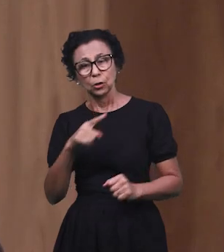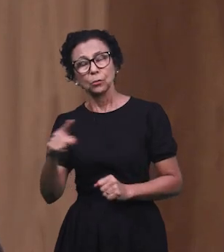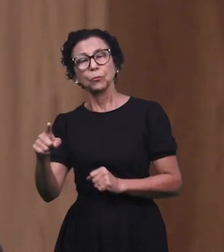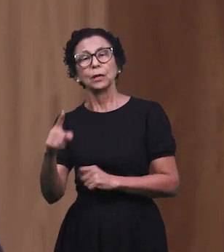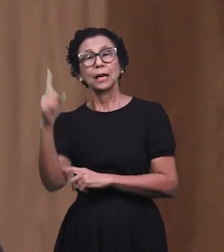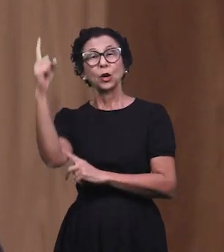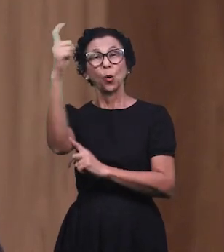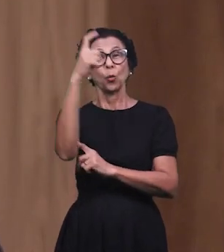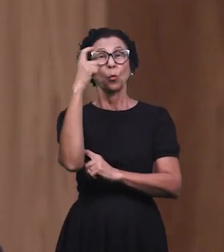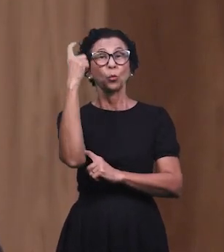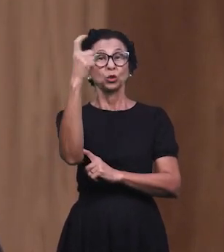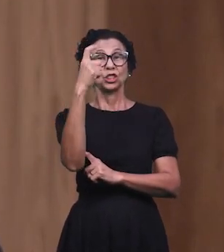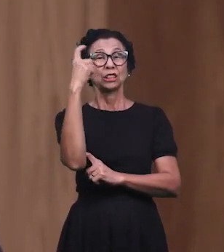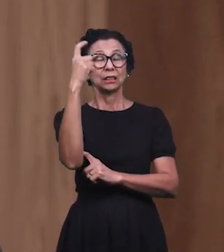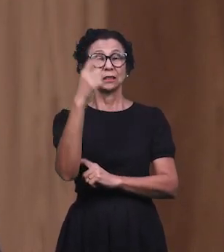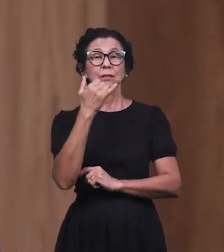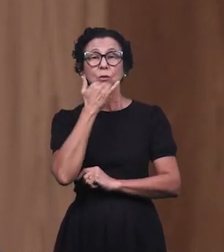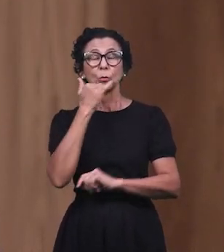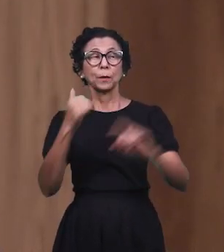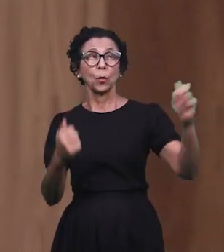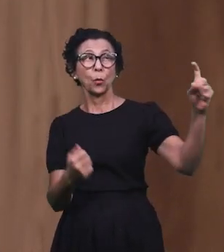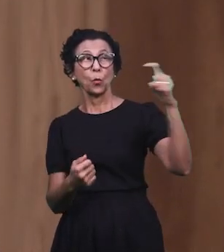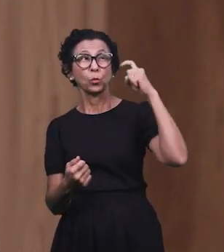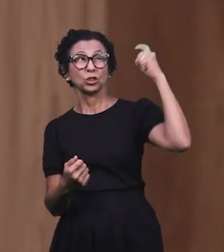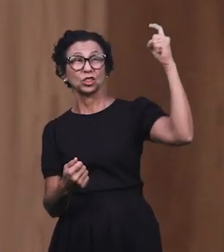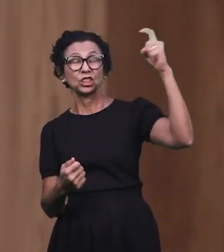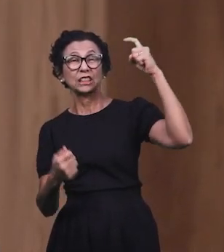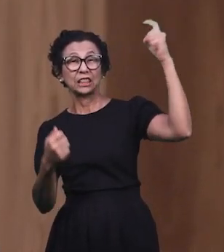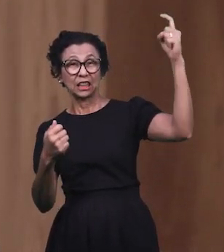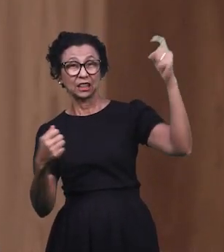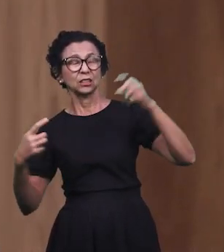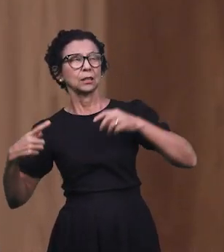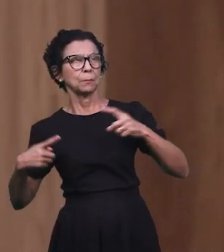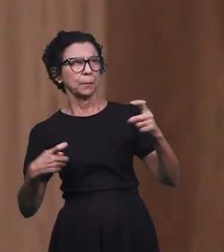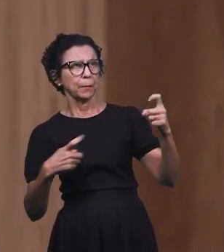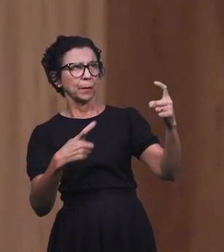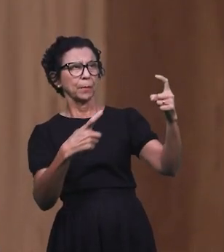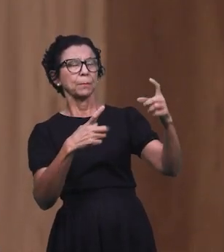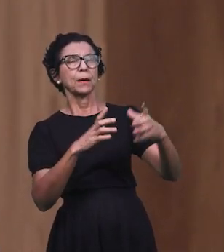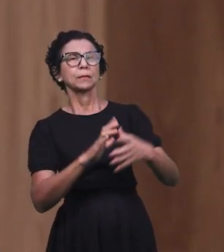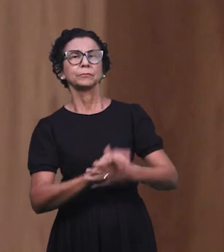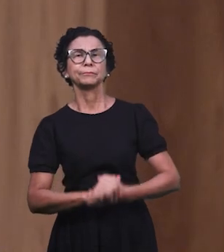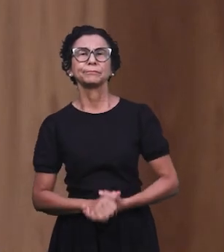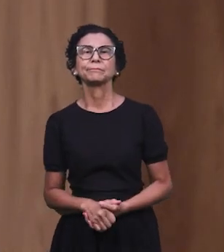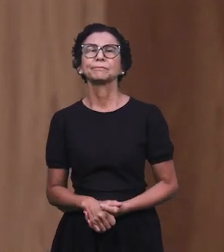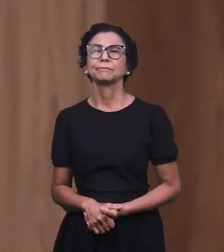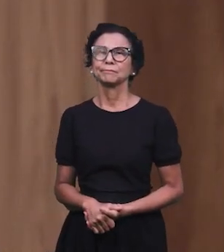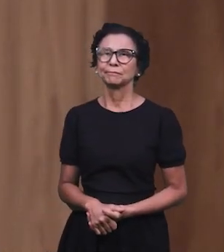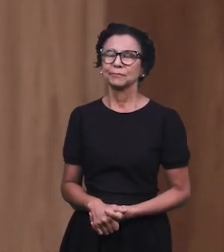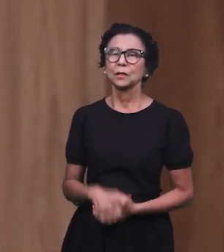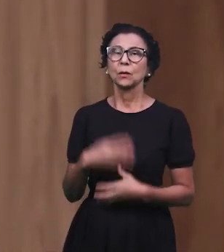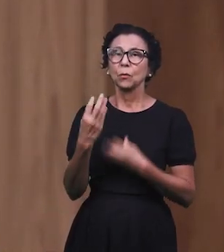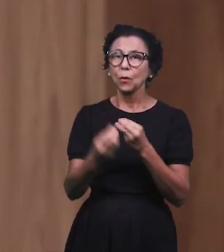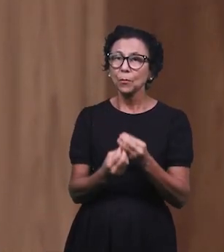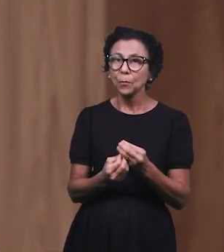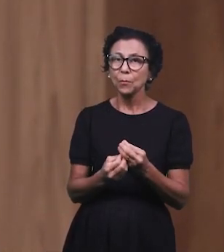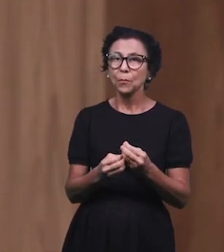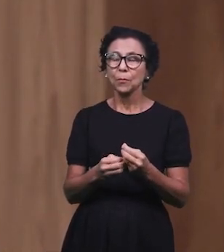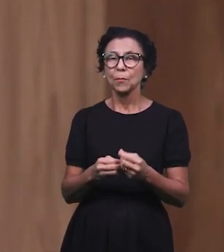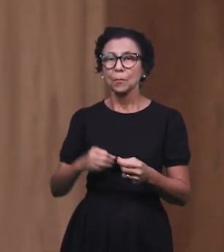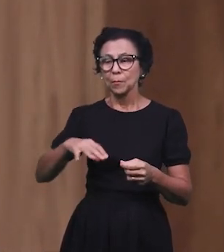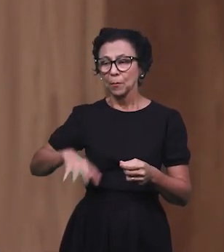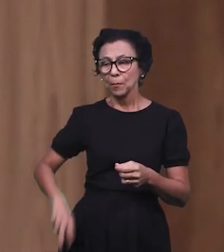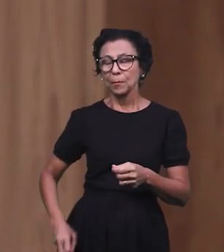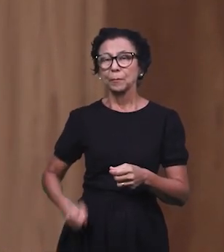os recursos que o Senhor tem nos dado. E ele foi vitorioso dessa maneira, né? Então, os recursos ali de Davi foi